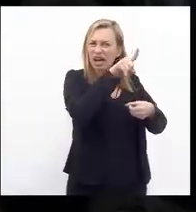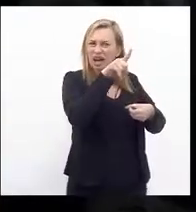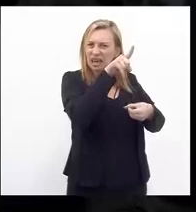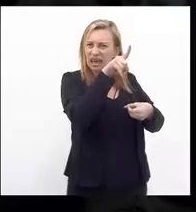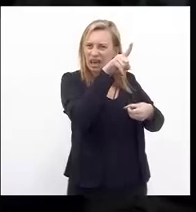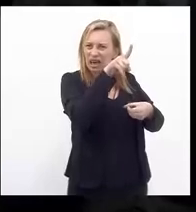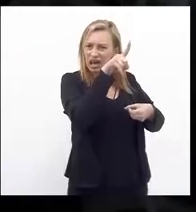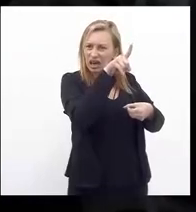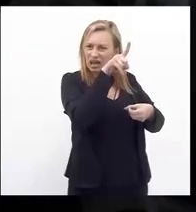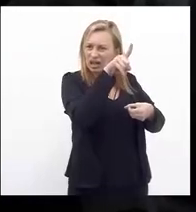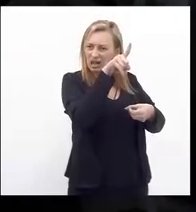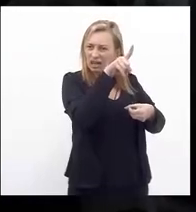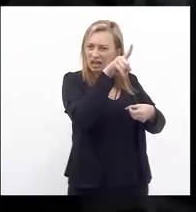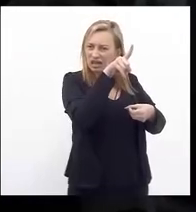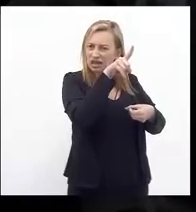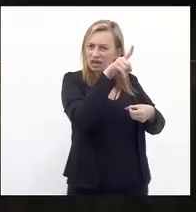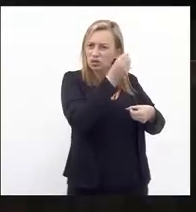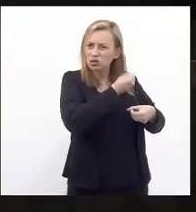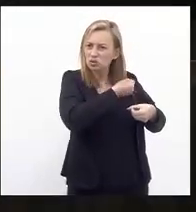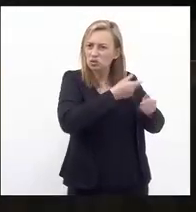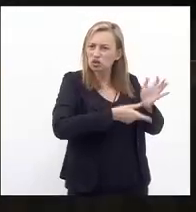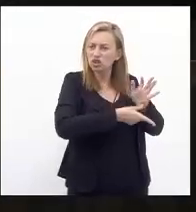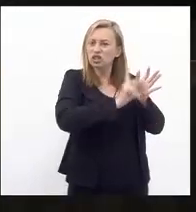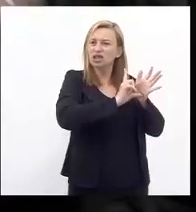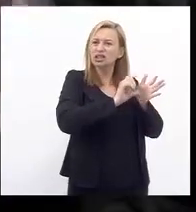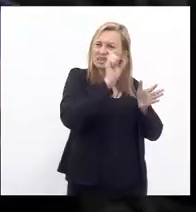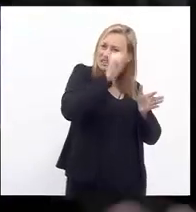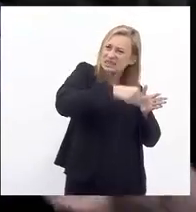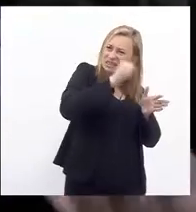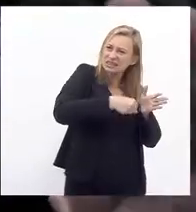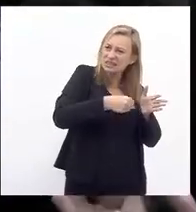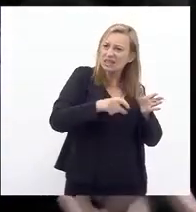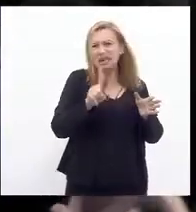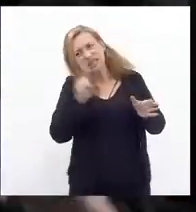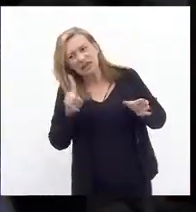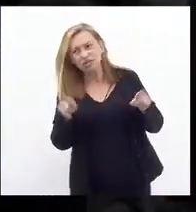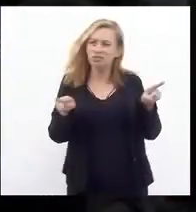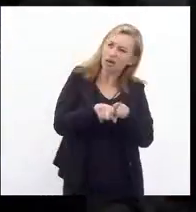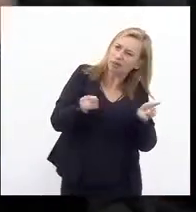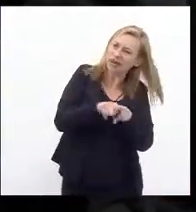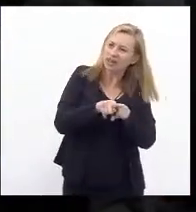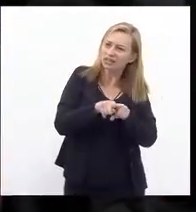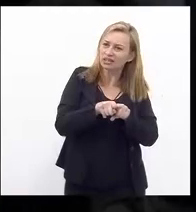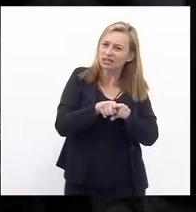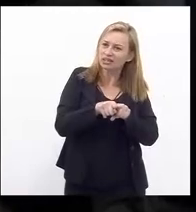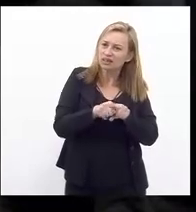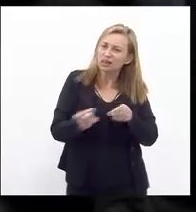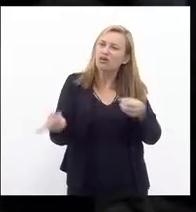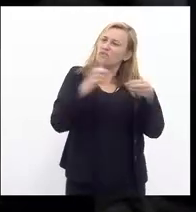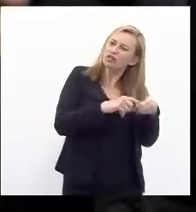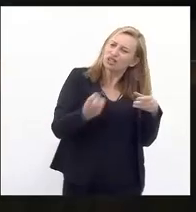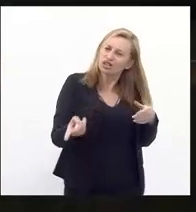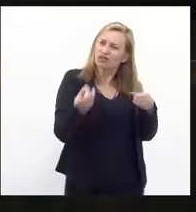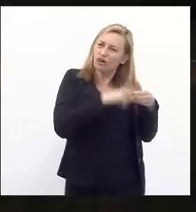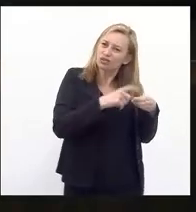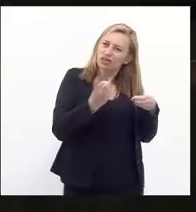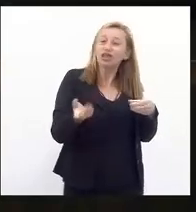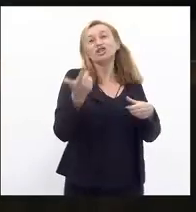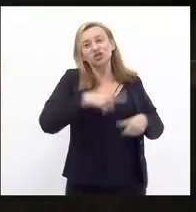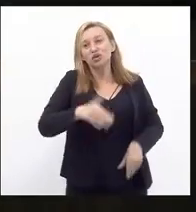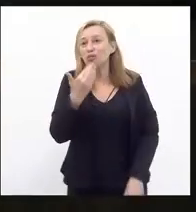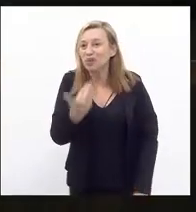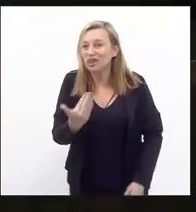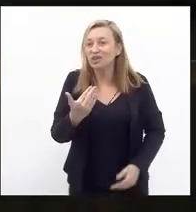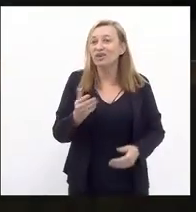placar que dava o sim e dava ou não também entendeu então vamos lá é esse